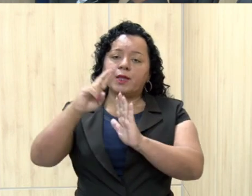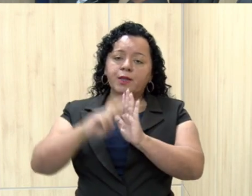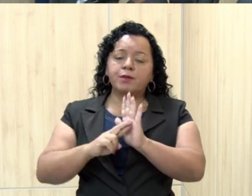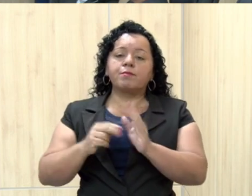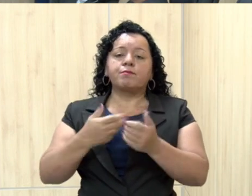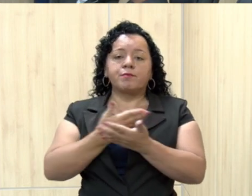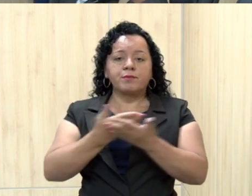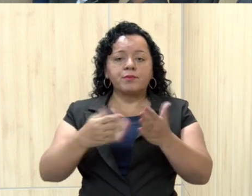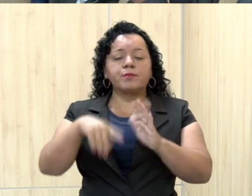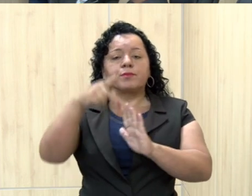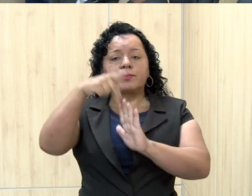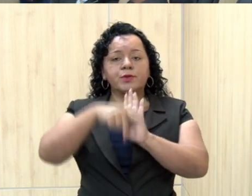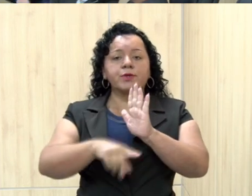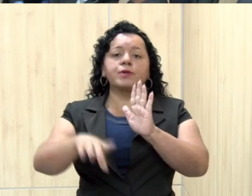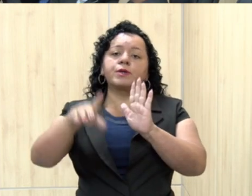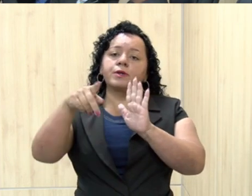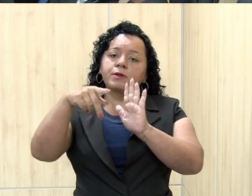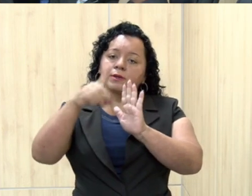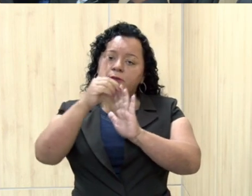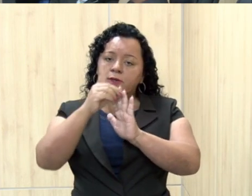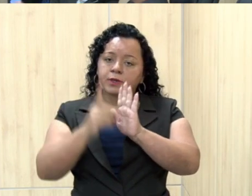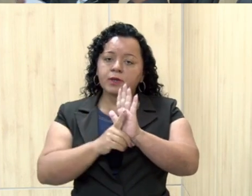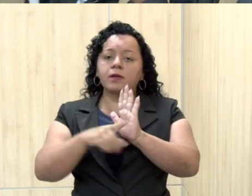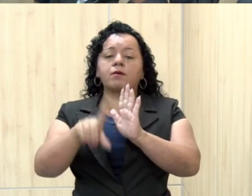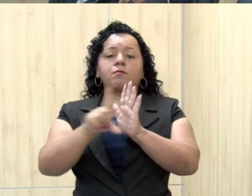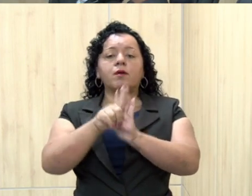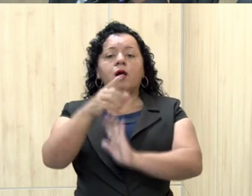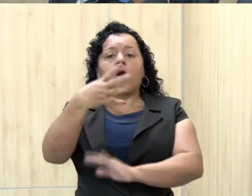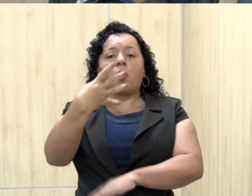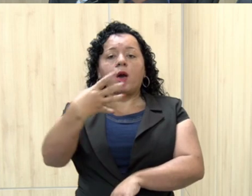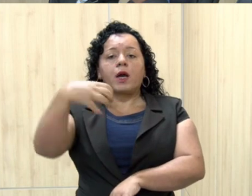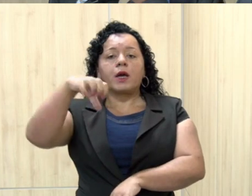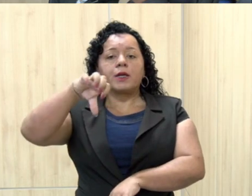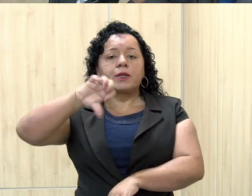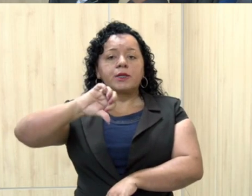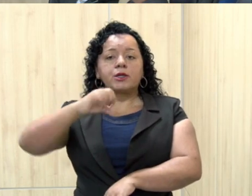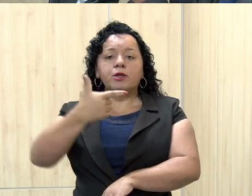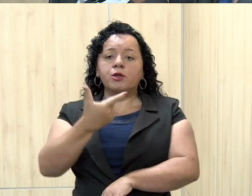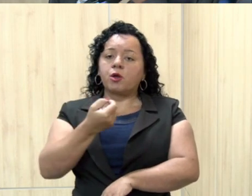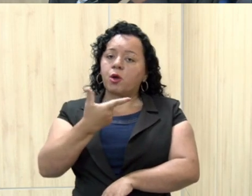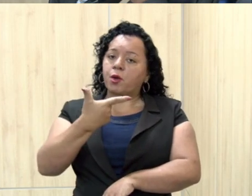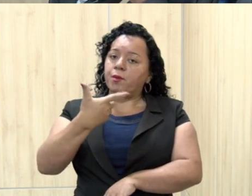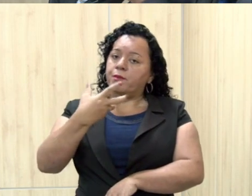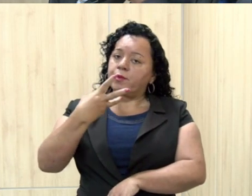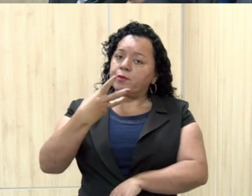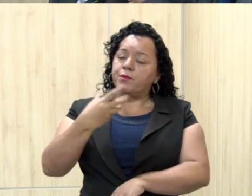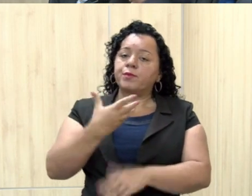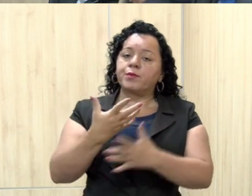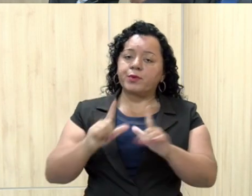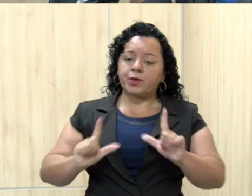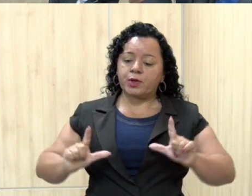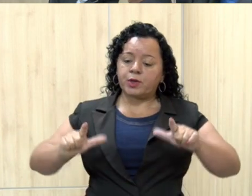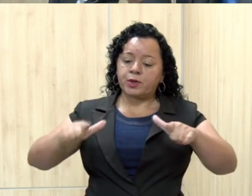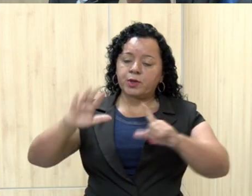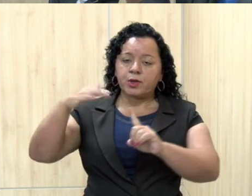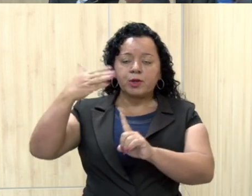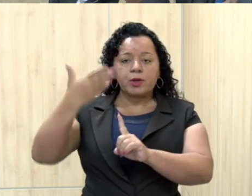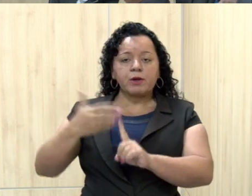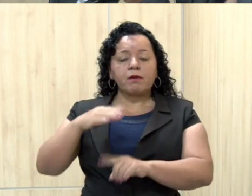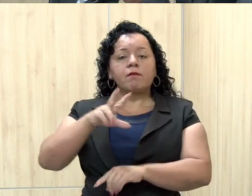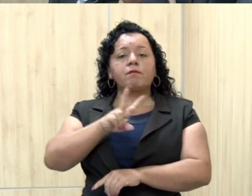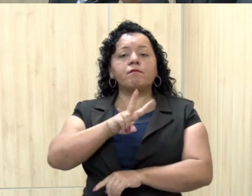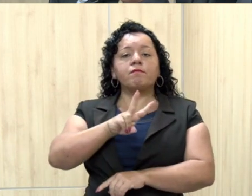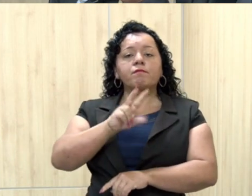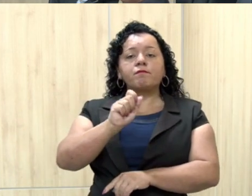projeto legislativo número 49 de 2023 e autoria deputada Queiroz consegue o título honorífico de honra ao médico ao Senhor